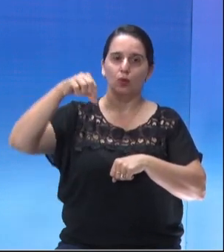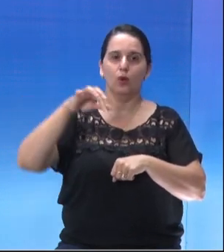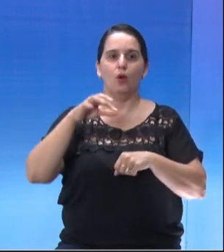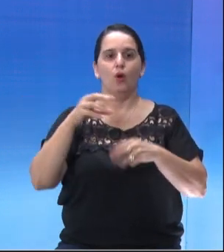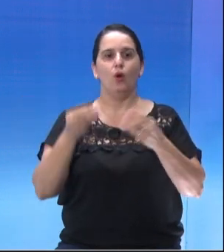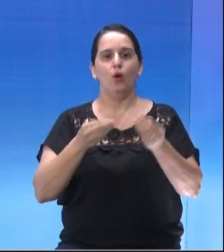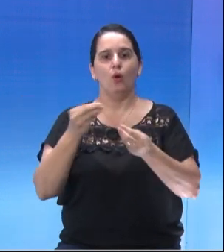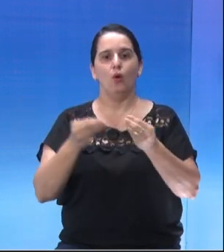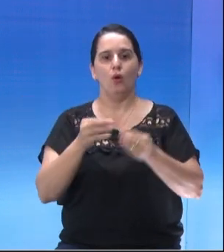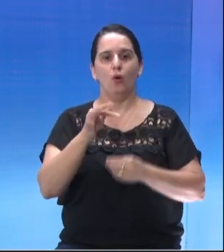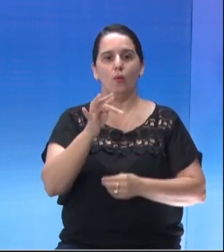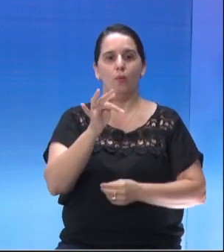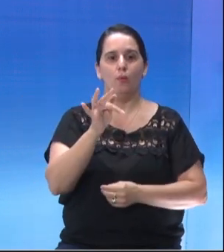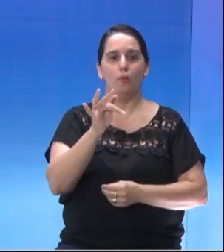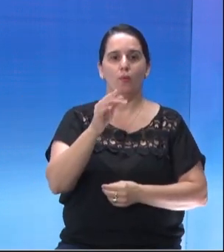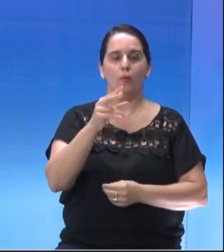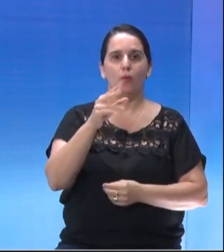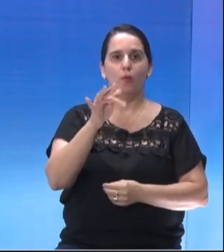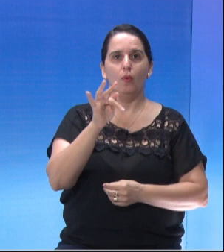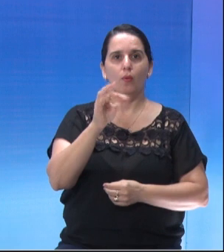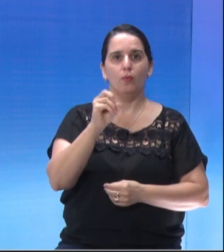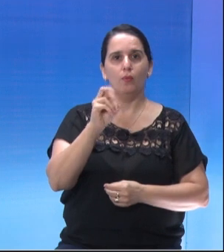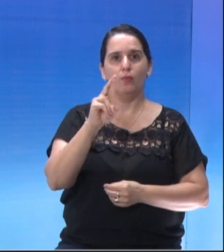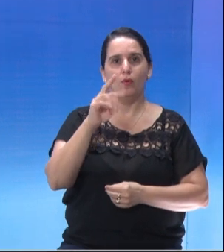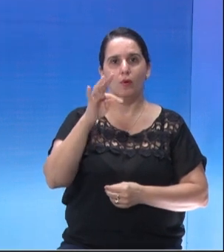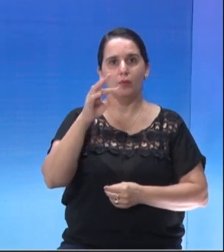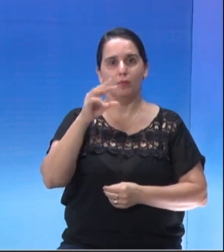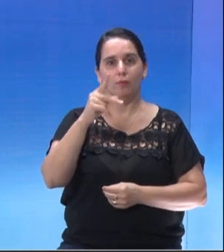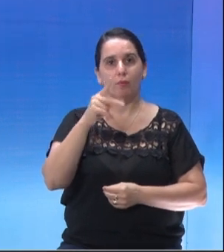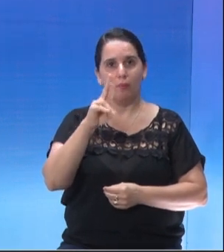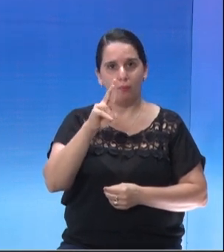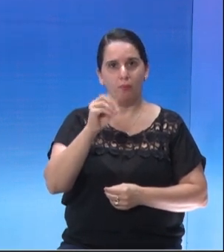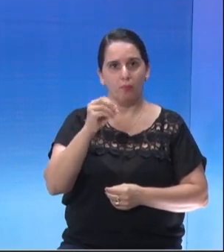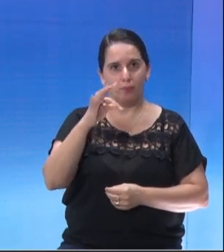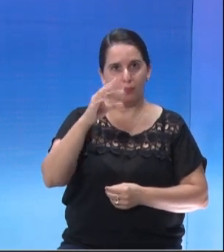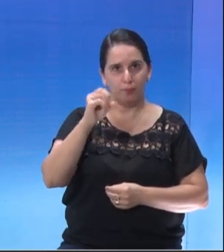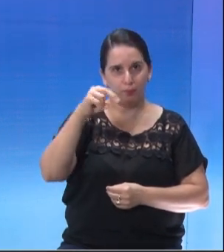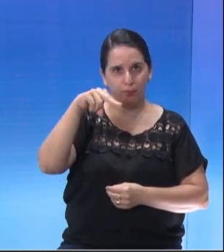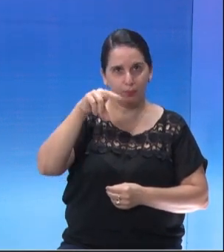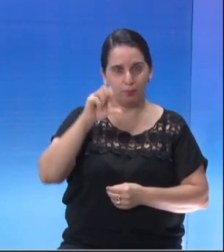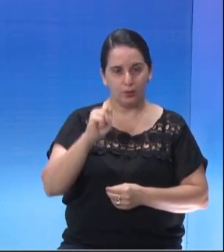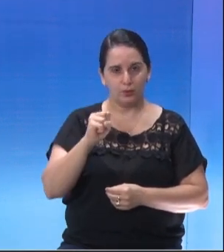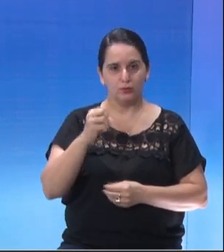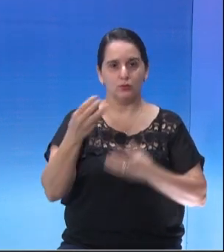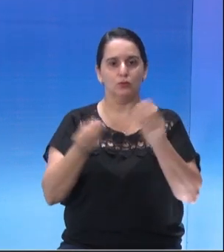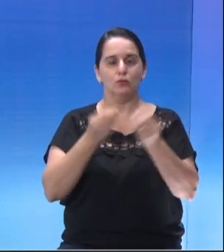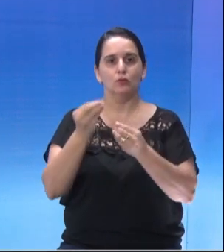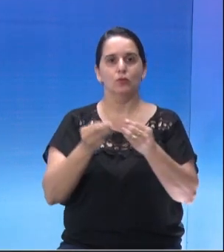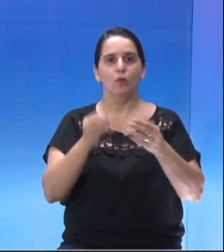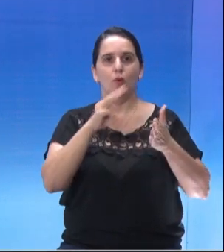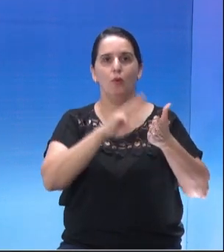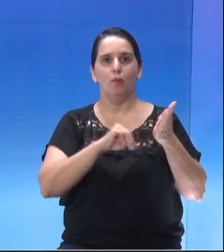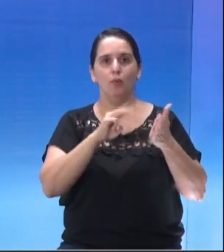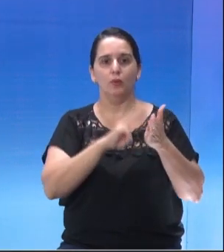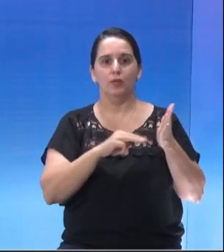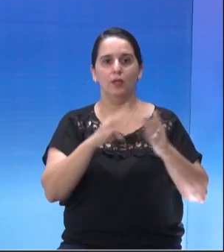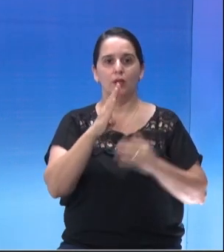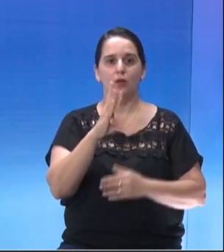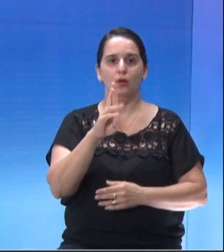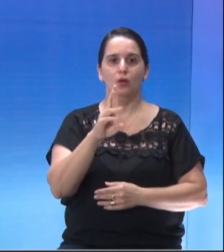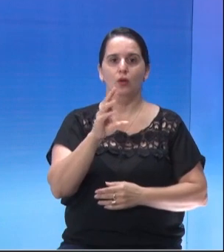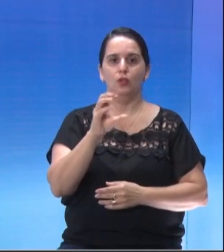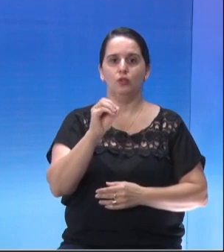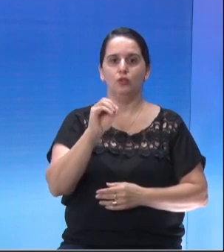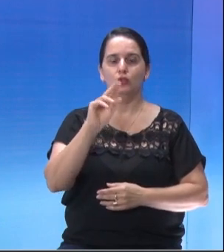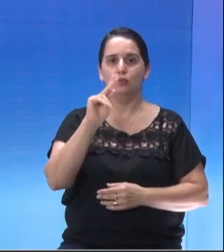fótons. Bem, só por essa explicação inicial sobre o modelo atômico de Bohr, nós já conseguimos chegar na resolução